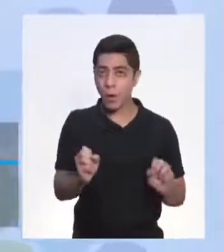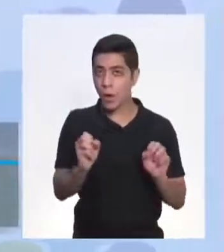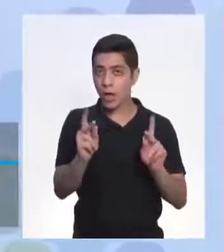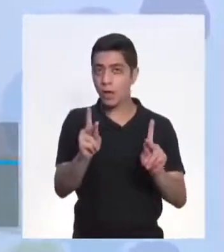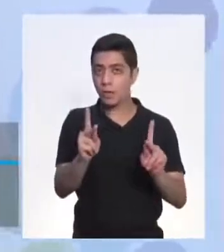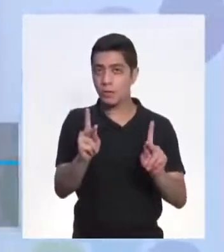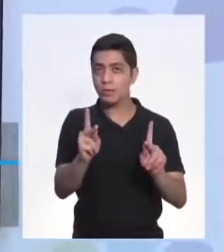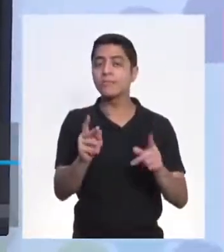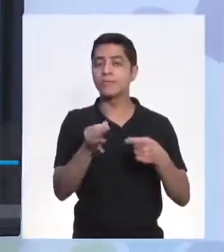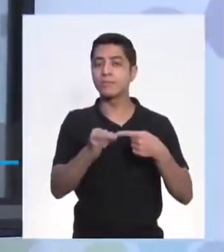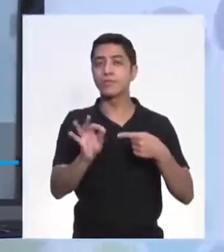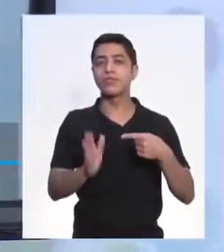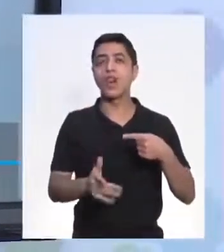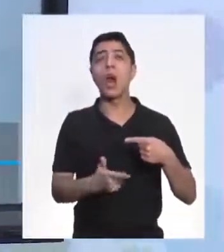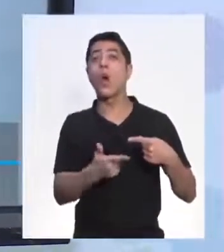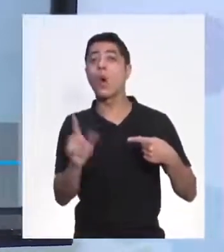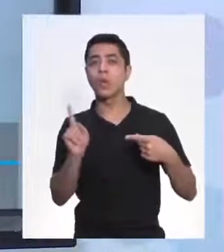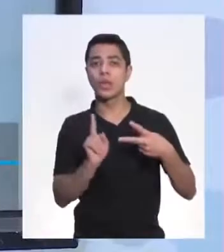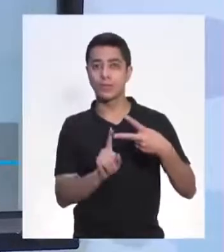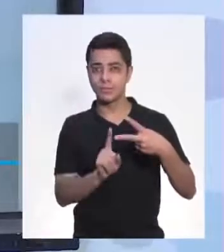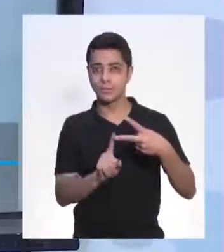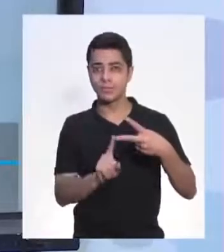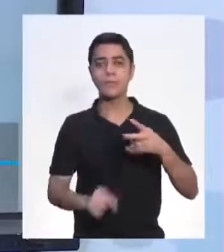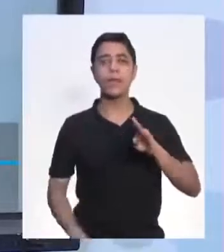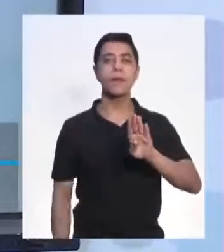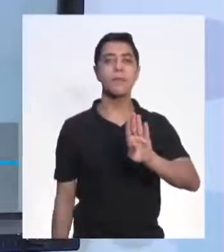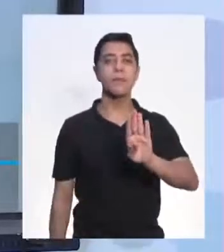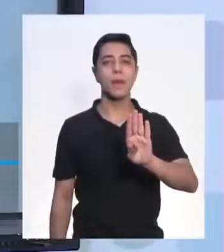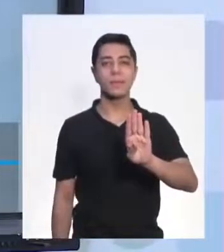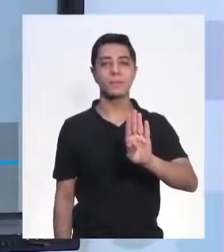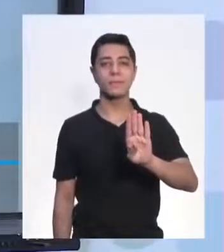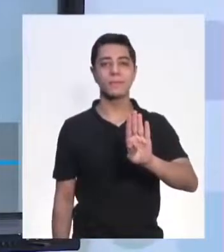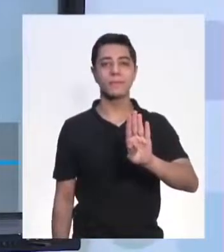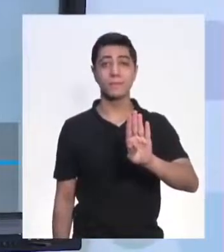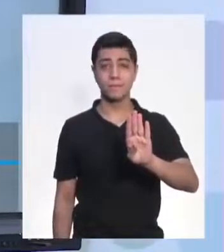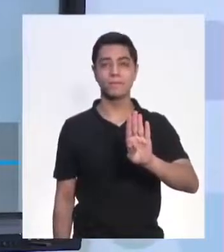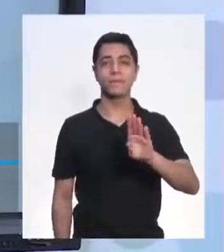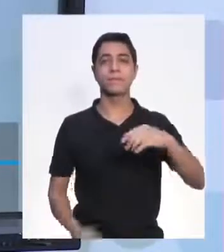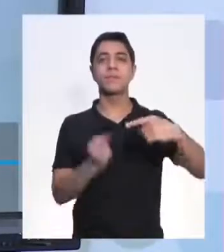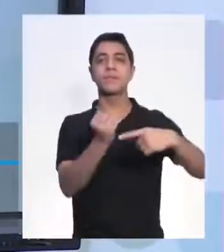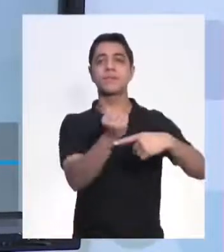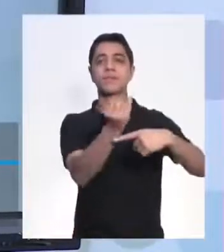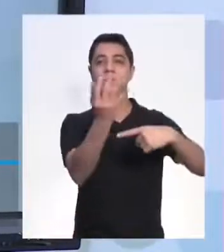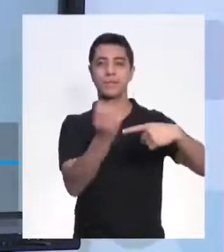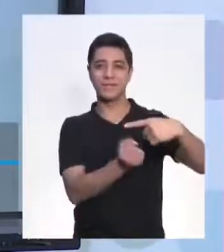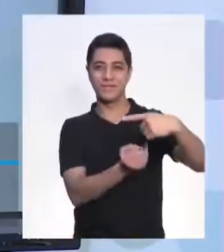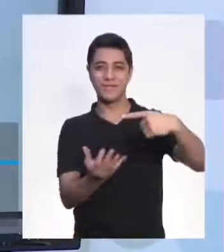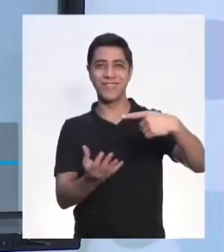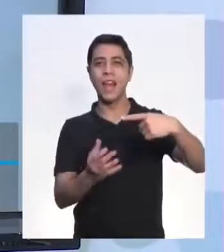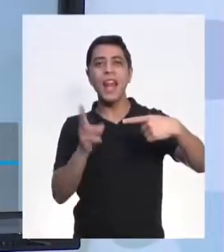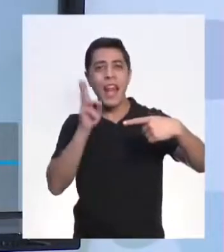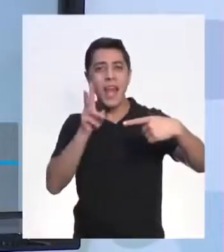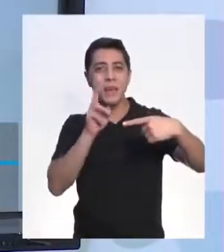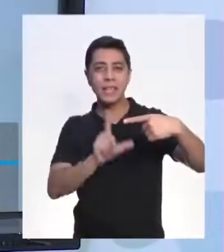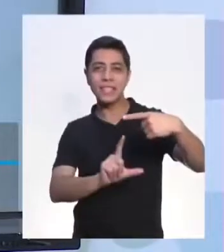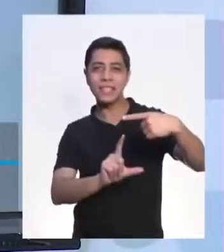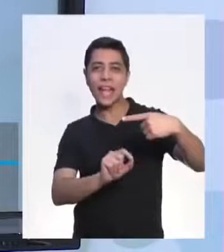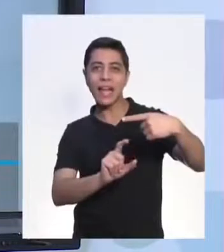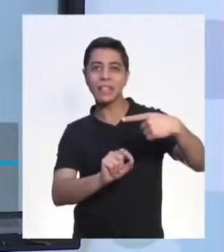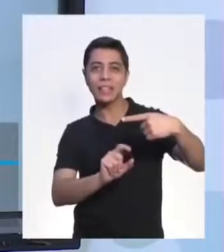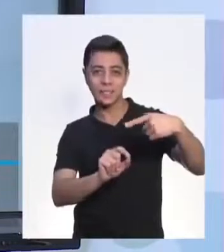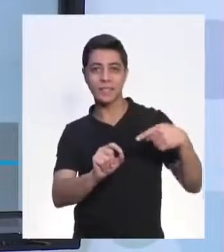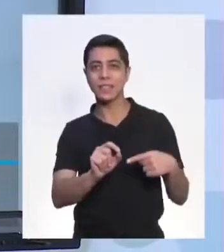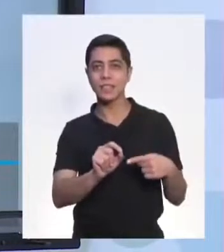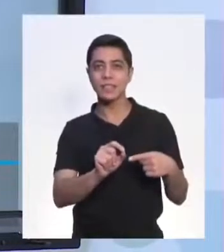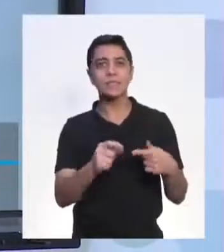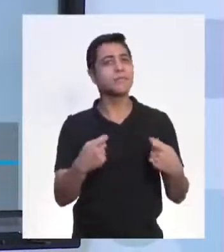nós temos uma fração decimal. E como eu já te expliquei no slide anterior, eu não preciso fazer essa conta. Por quê? Eu